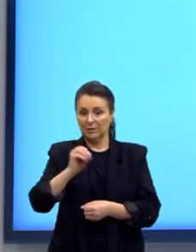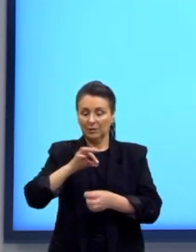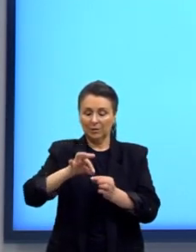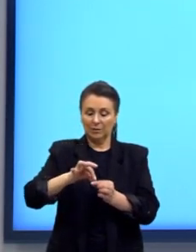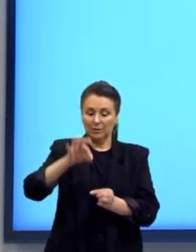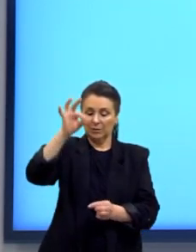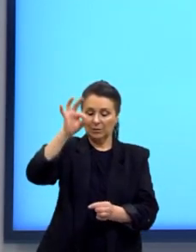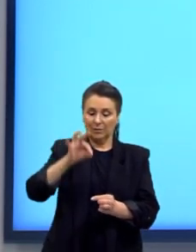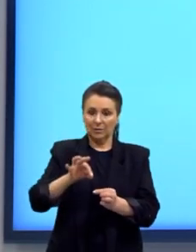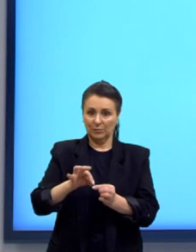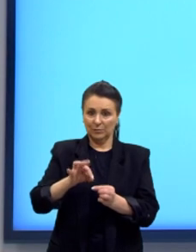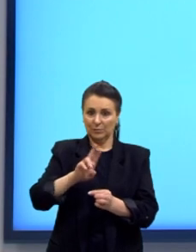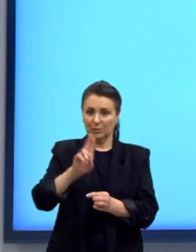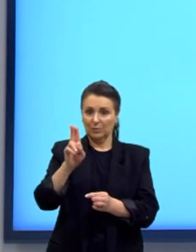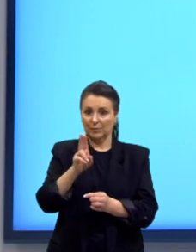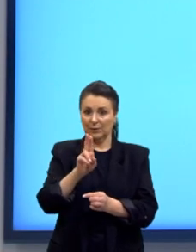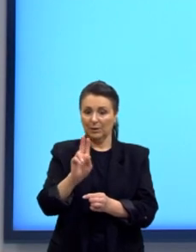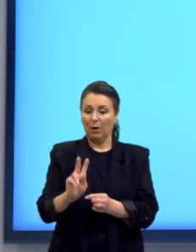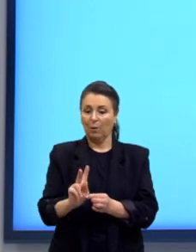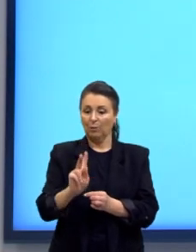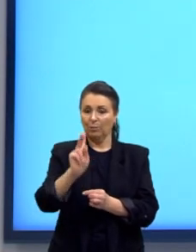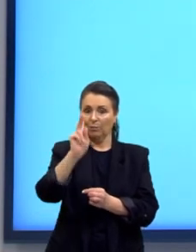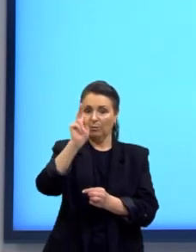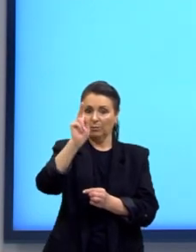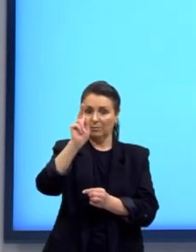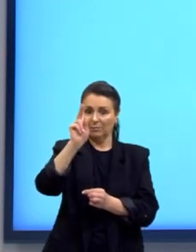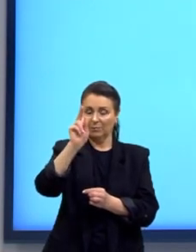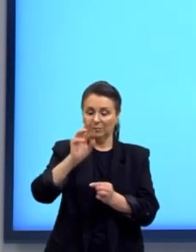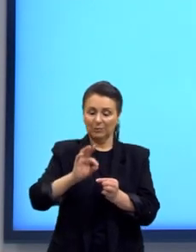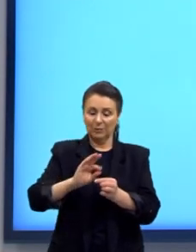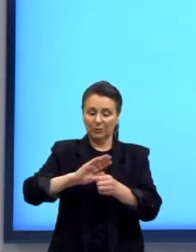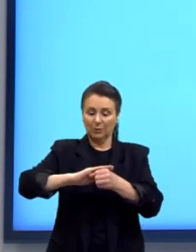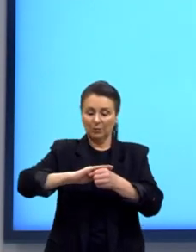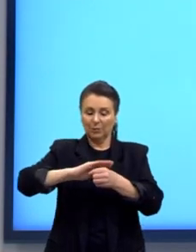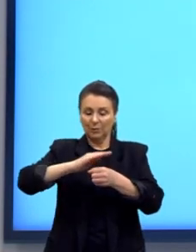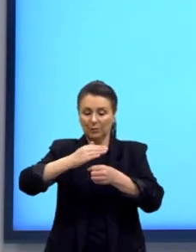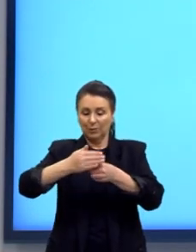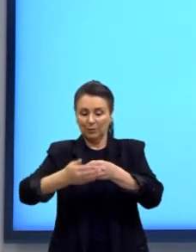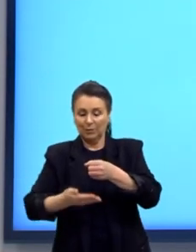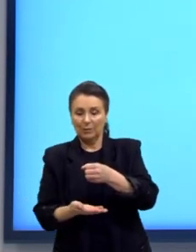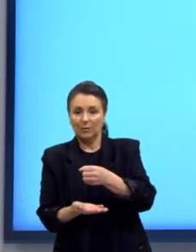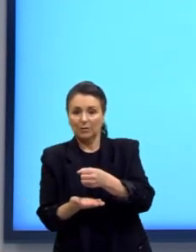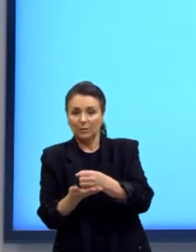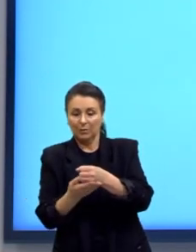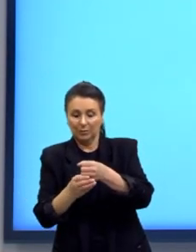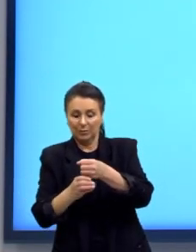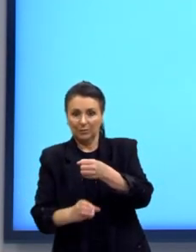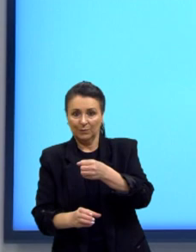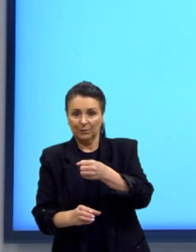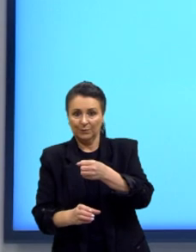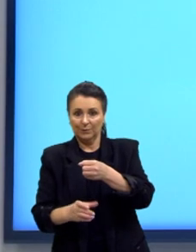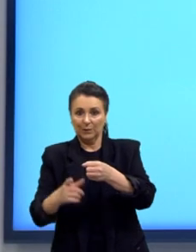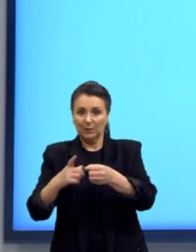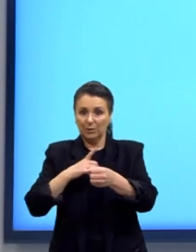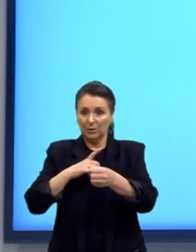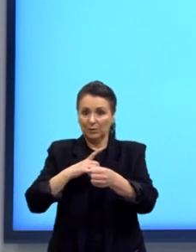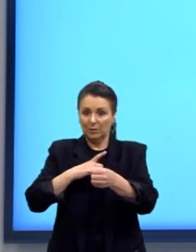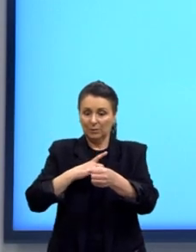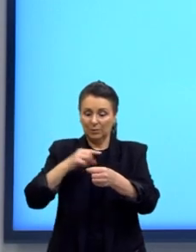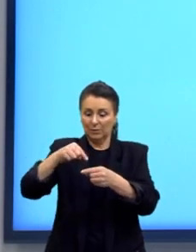chamado aqui de altura porque o eixo ele é exatamente a altura do cilindro Já que é perpendicular a base Só que